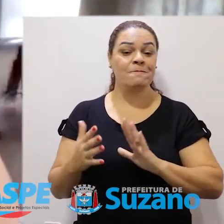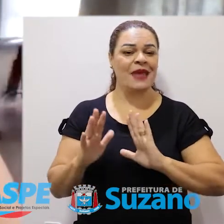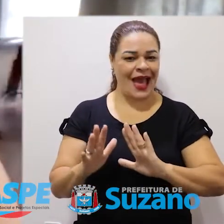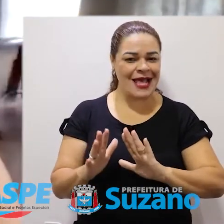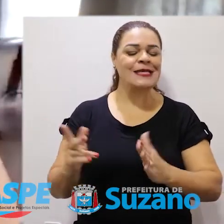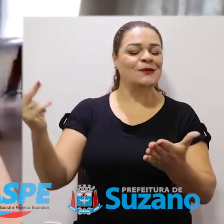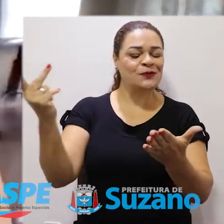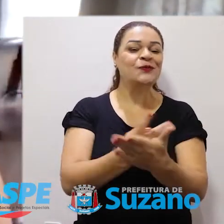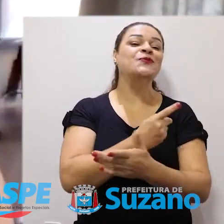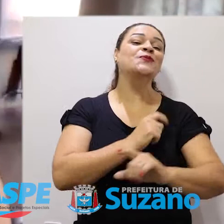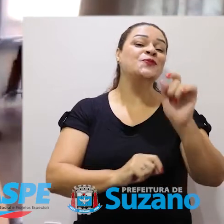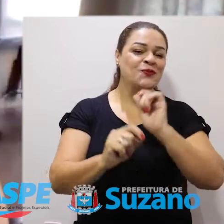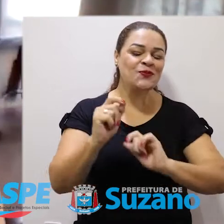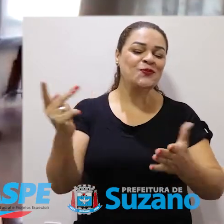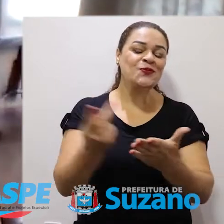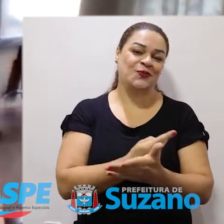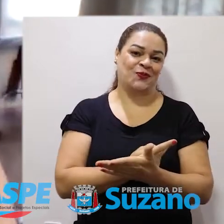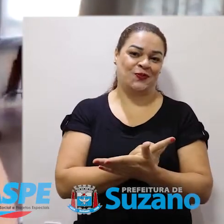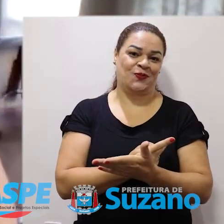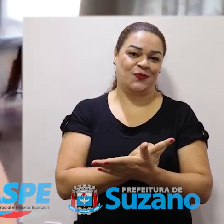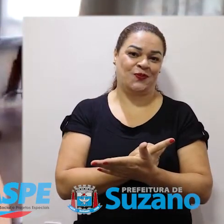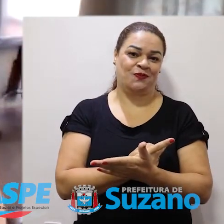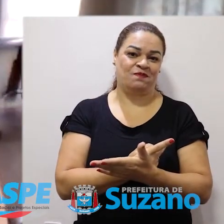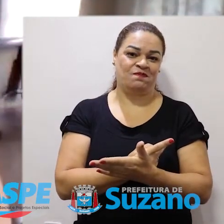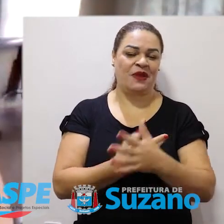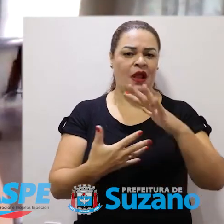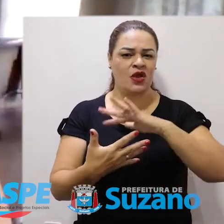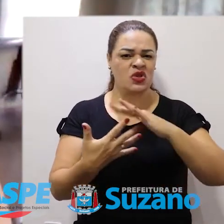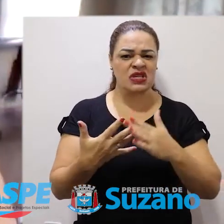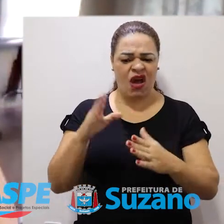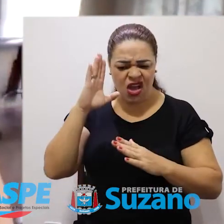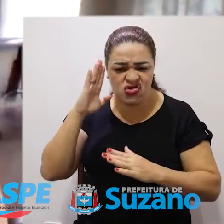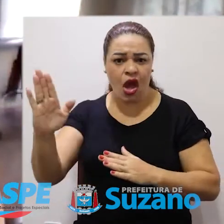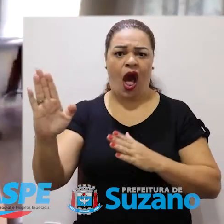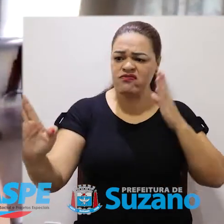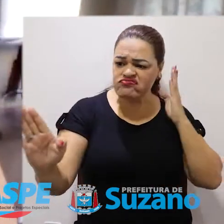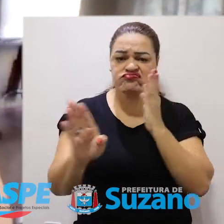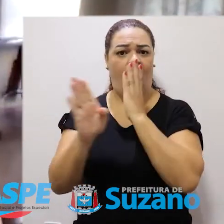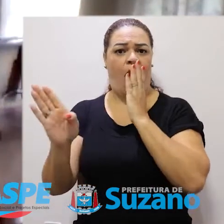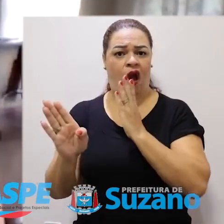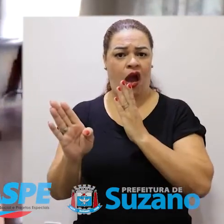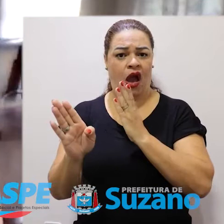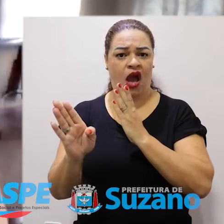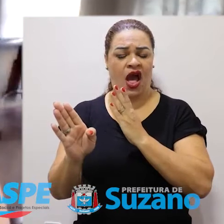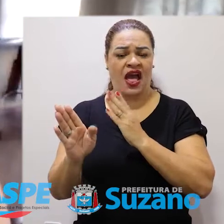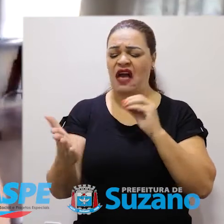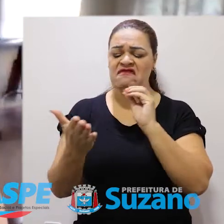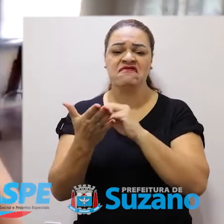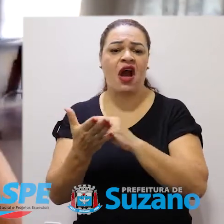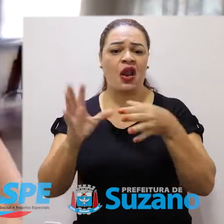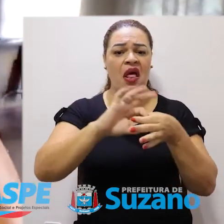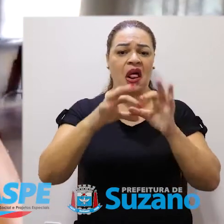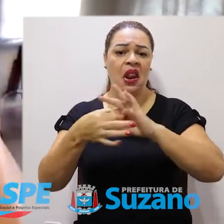equivocadamente muitas pessoas acabam dizendo? Elas dizem assim, língua de sinais é uma língua mais direta, língua de sinais é uma língua mais simples, língua de sinais não tem